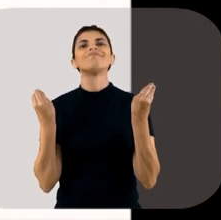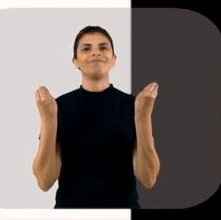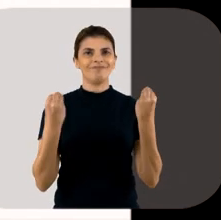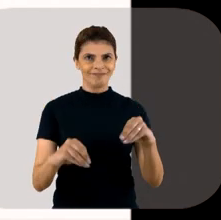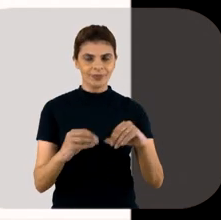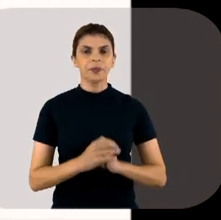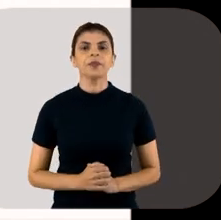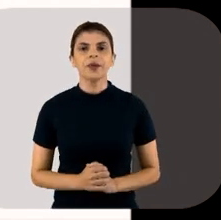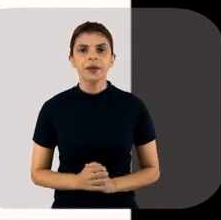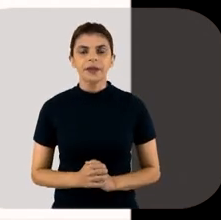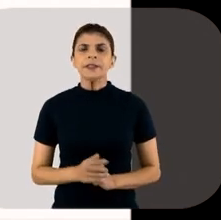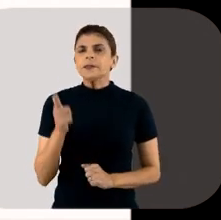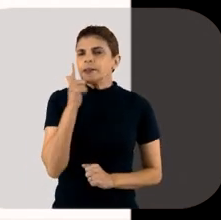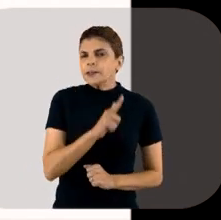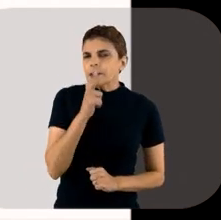Então,